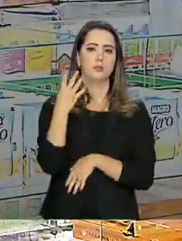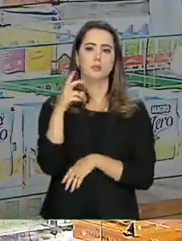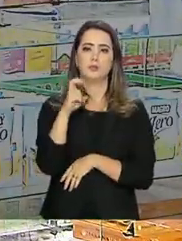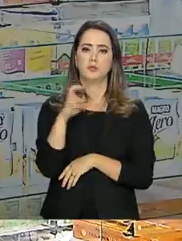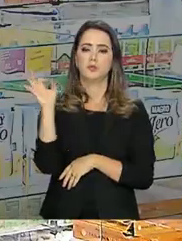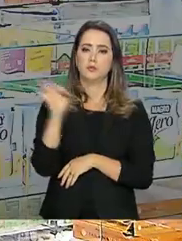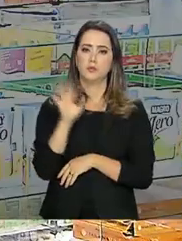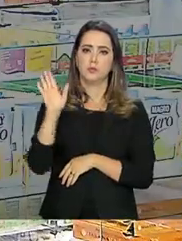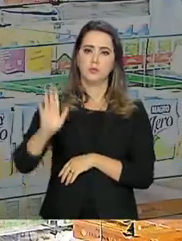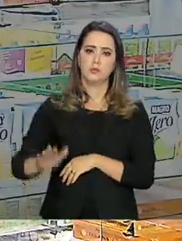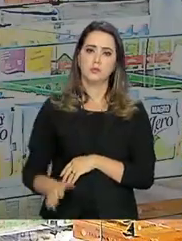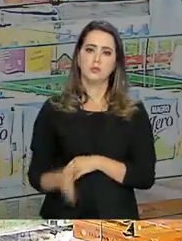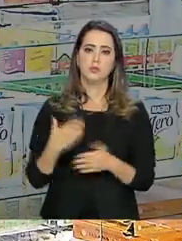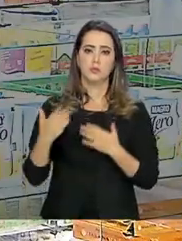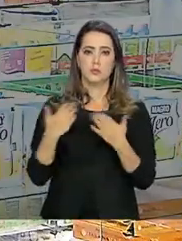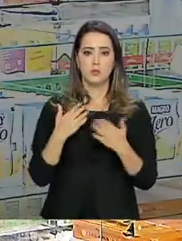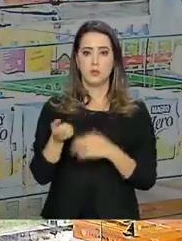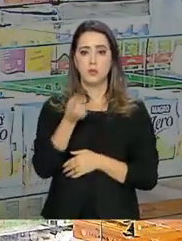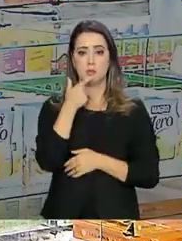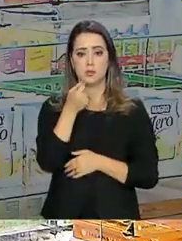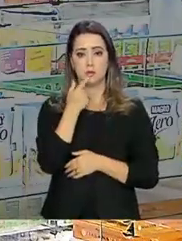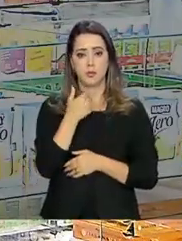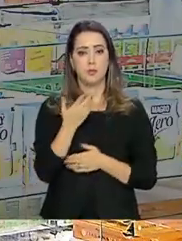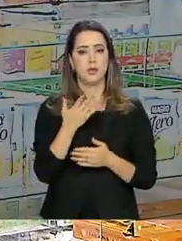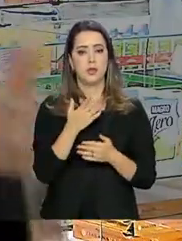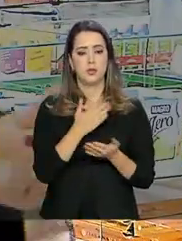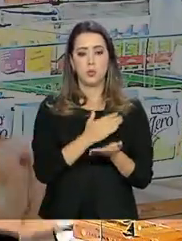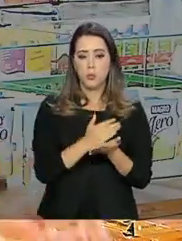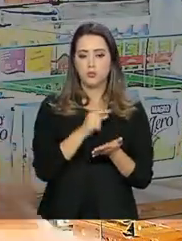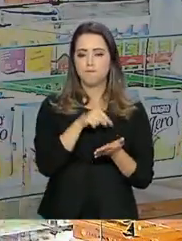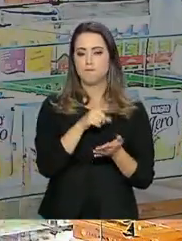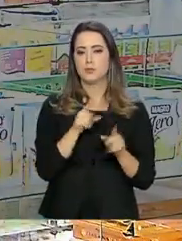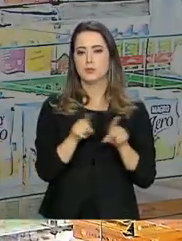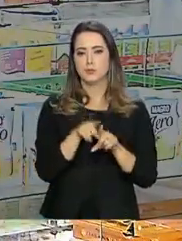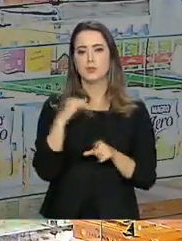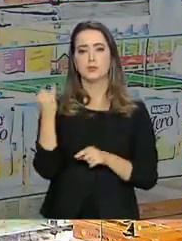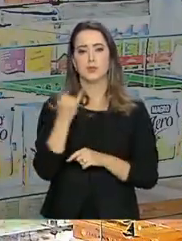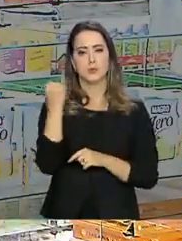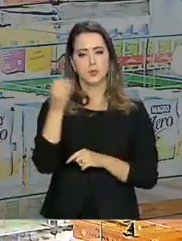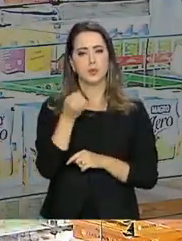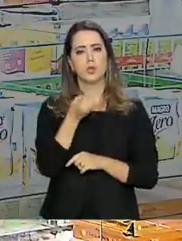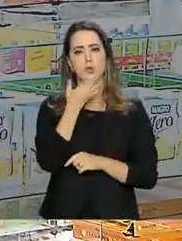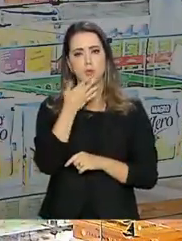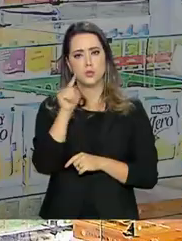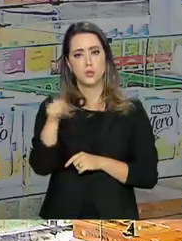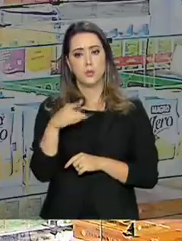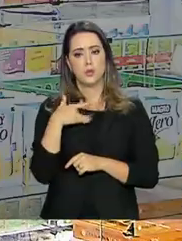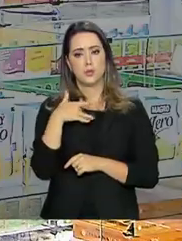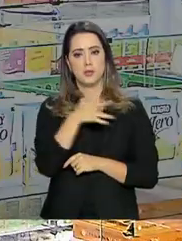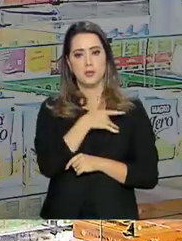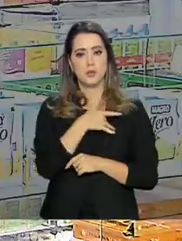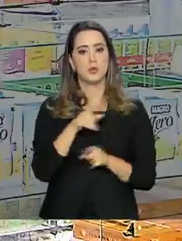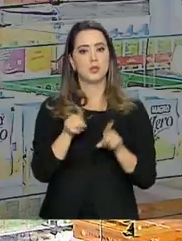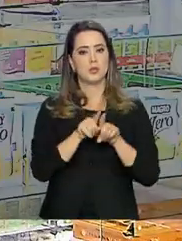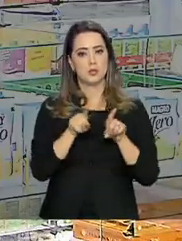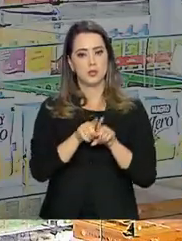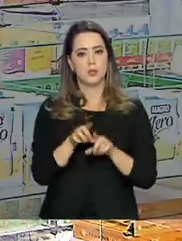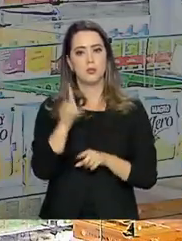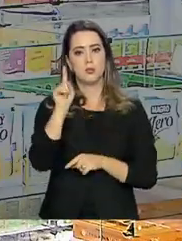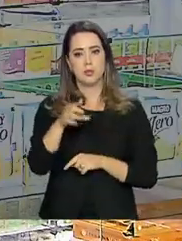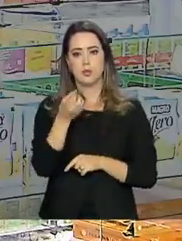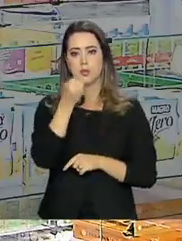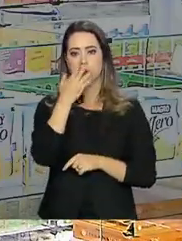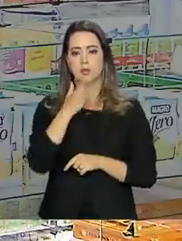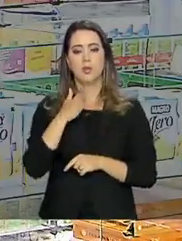mais baratos do que os remédios de referência os genéricos fazem bem não só a saúde do corpo mas também a